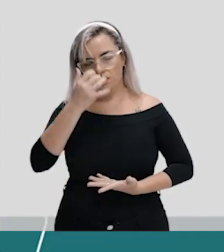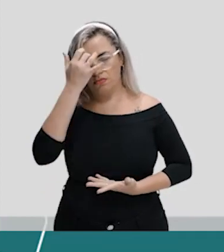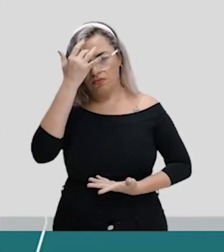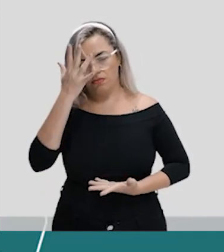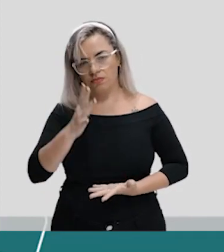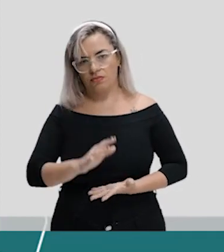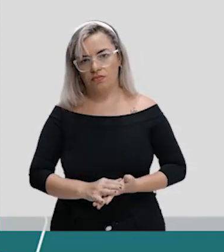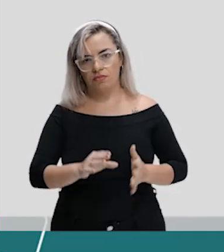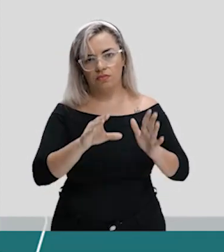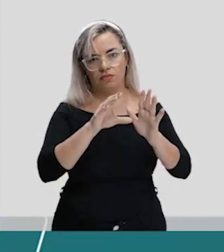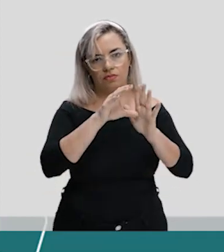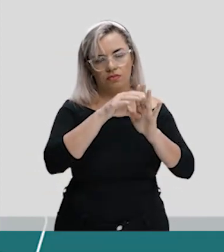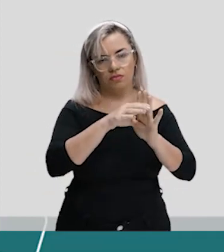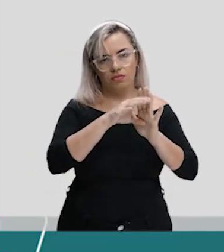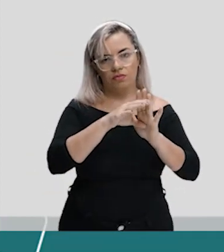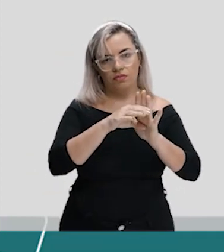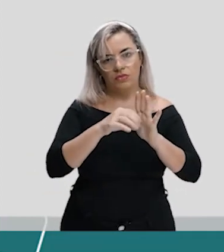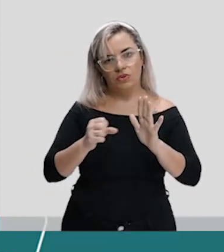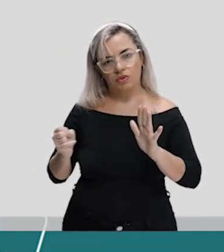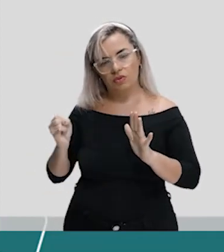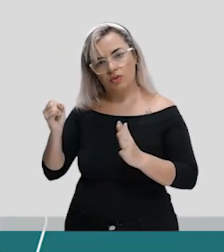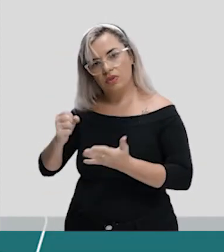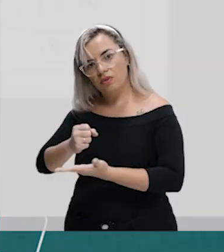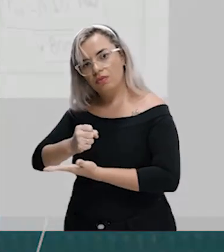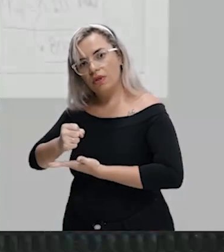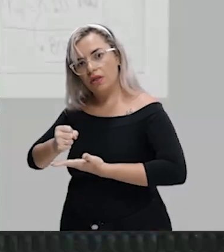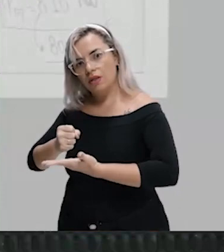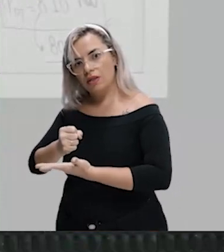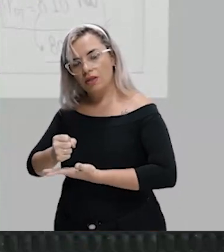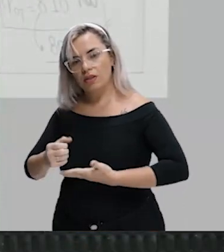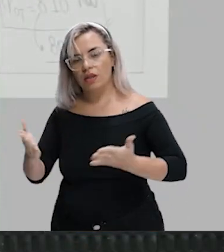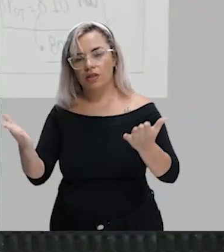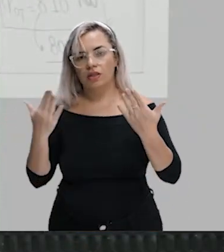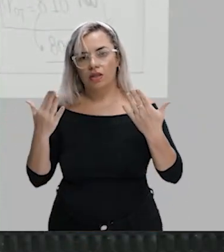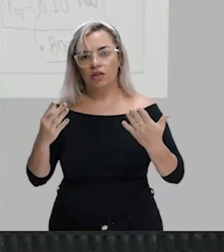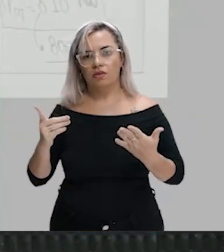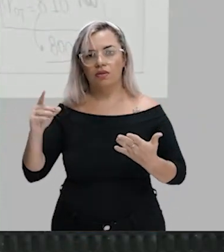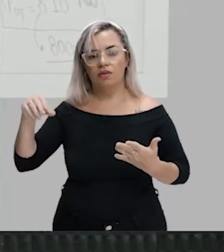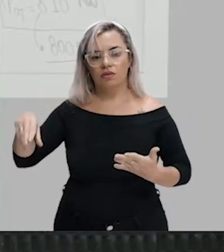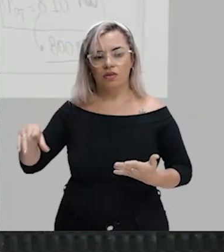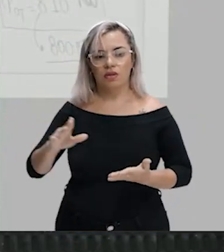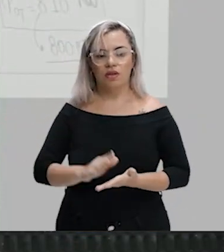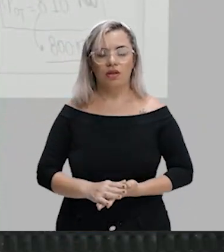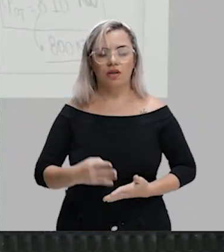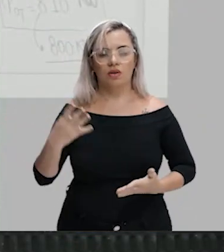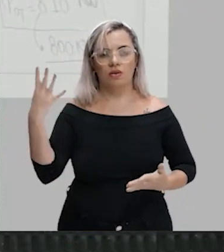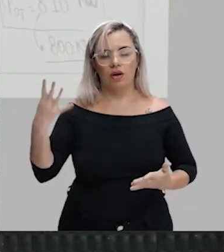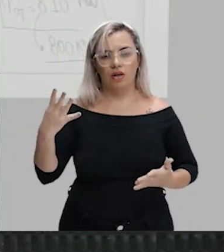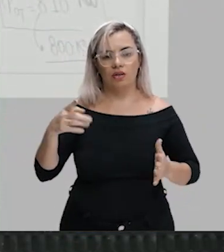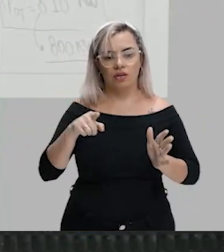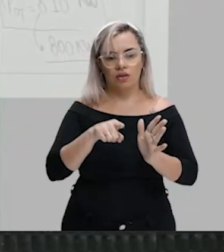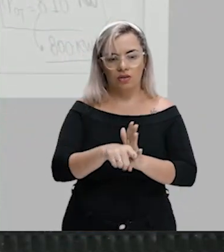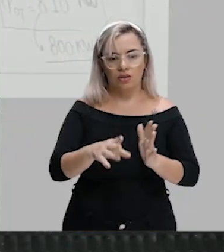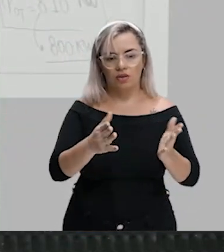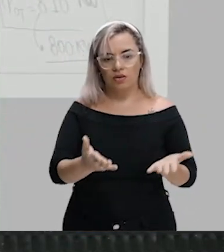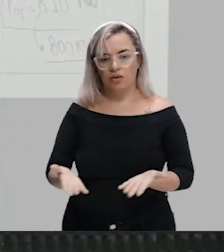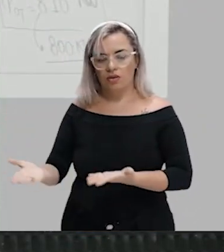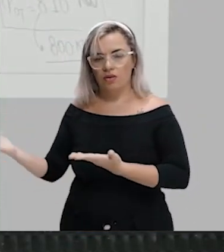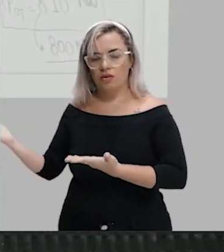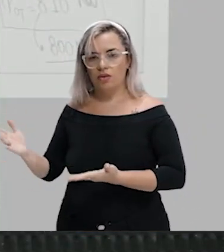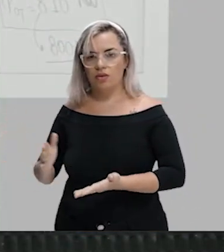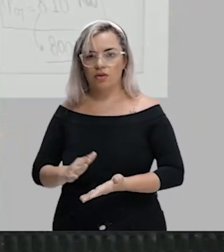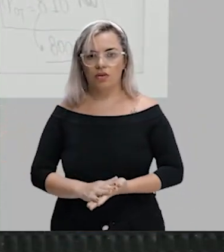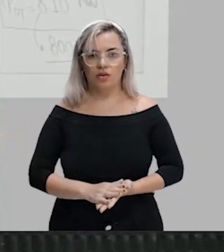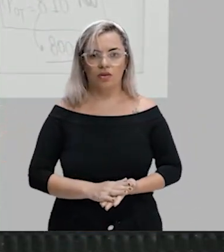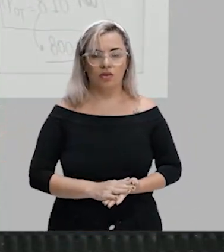São conceitos aí elementares da termodinâmica. Então, vamos para a questão 4. A questão 4 também é uma questão que envolve